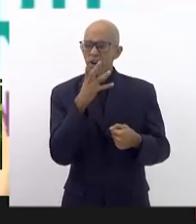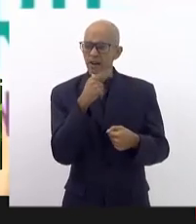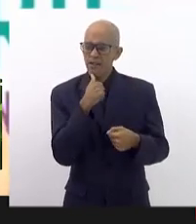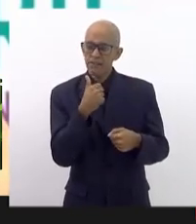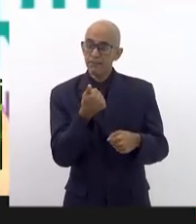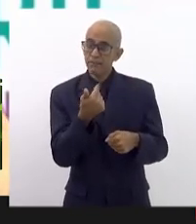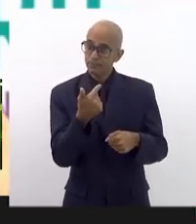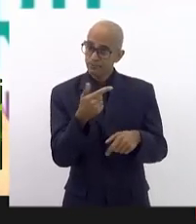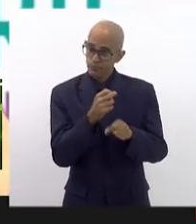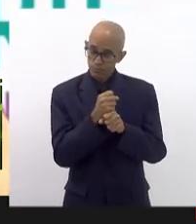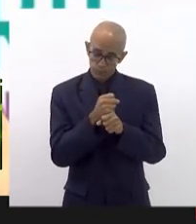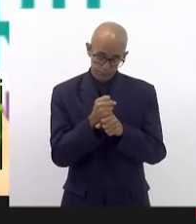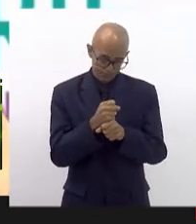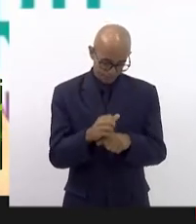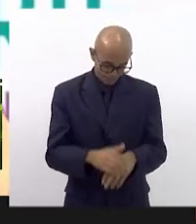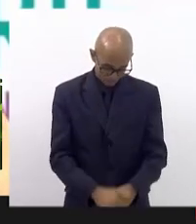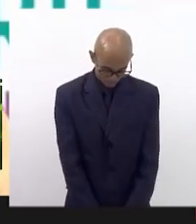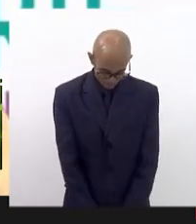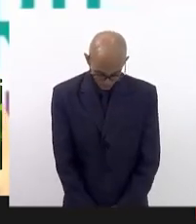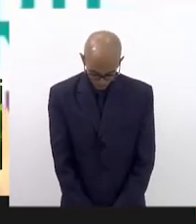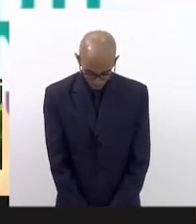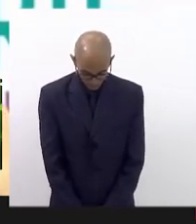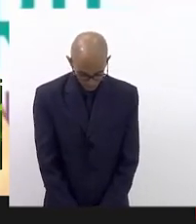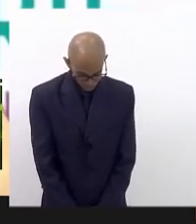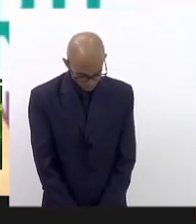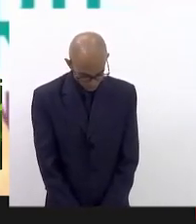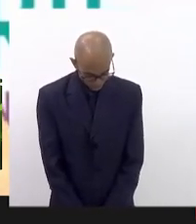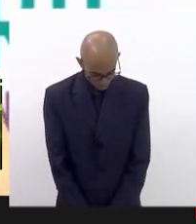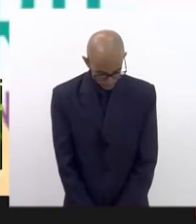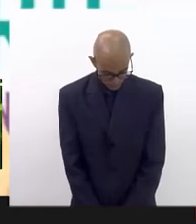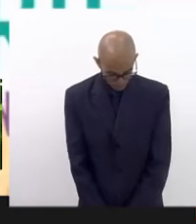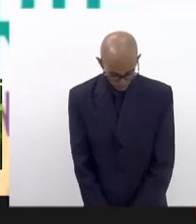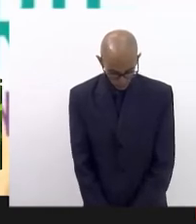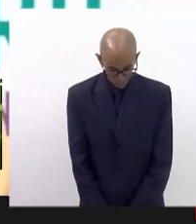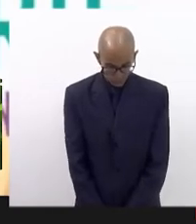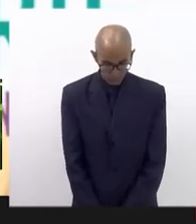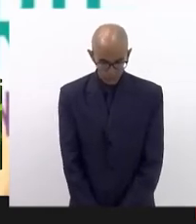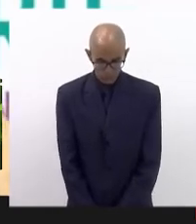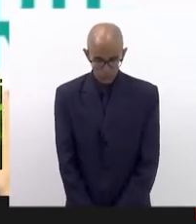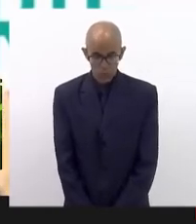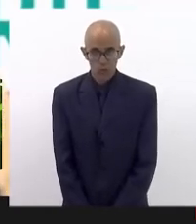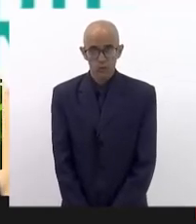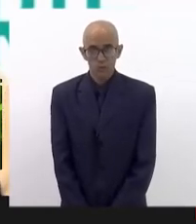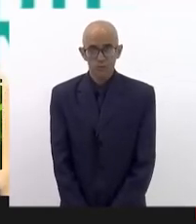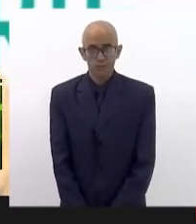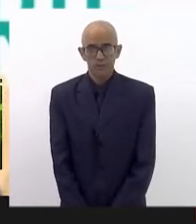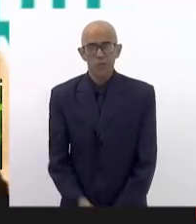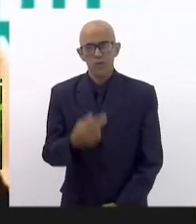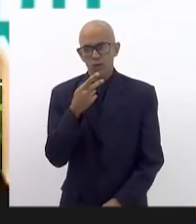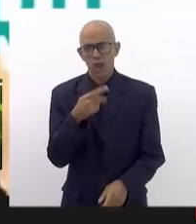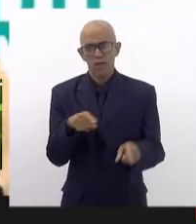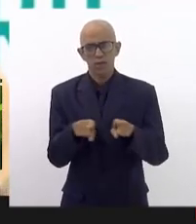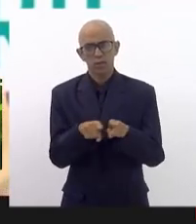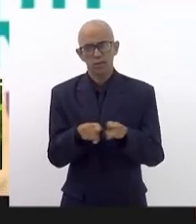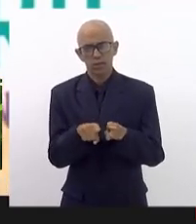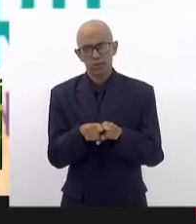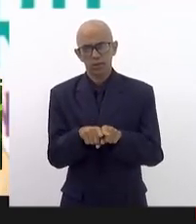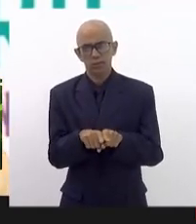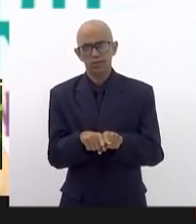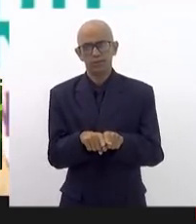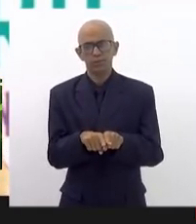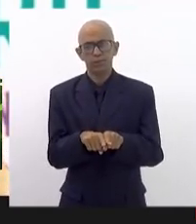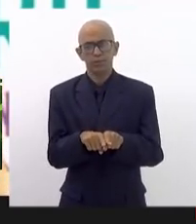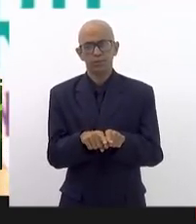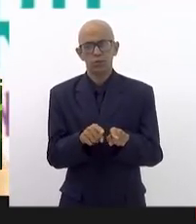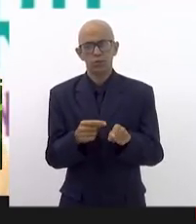anos. Bom, com relação então a isso, eu vou falar da contribuição que eu acho que ninguém falou e que a